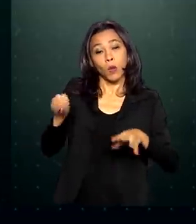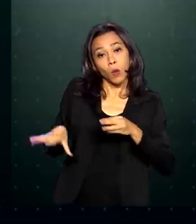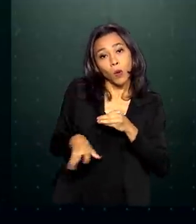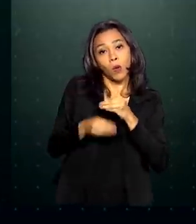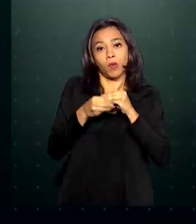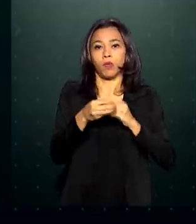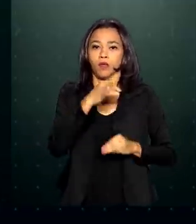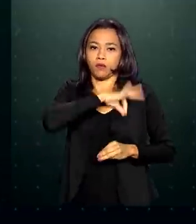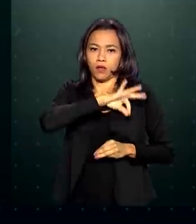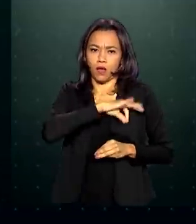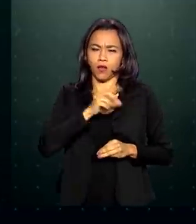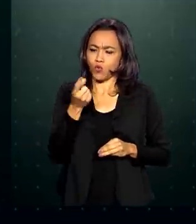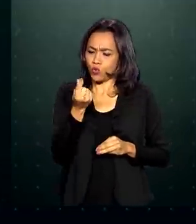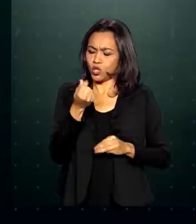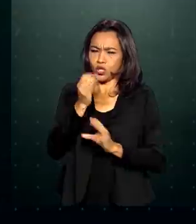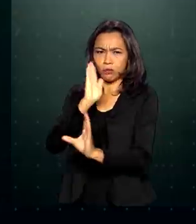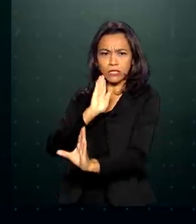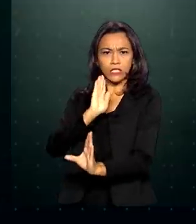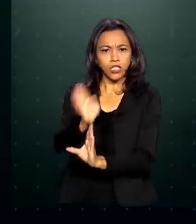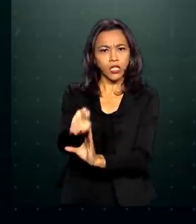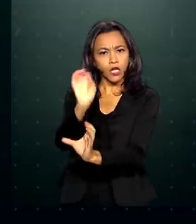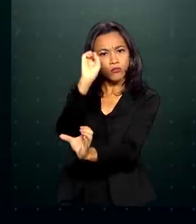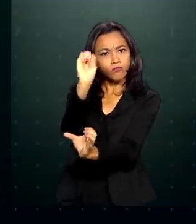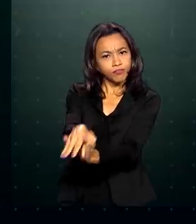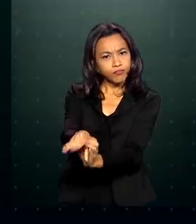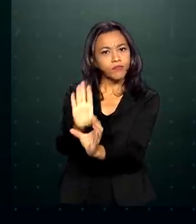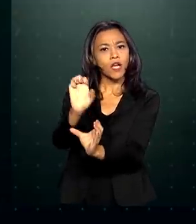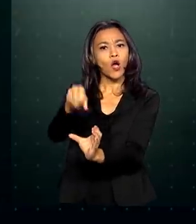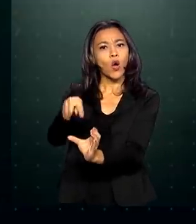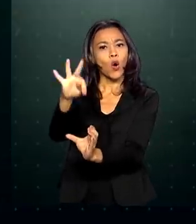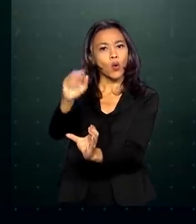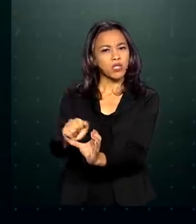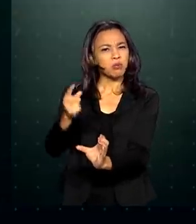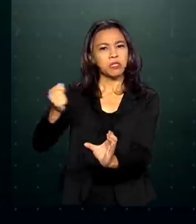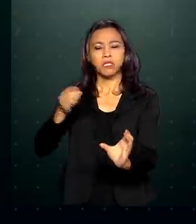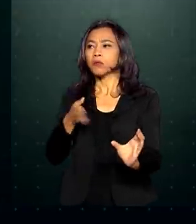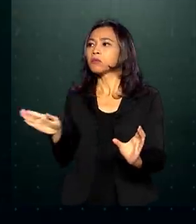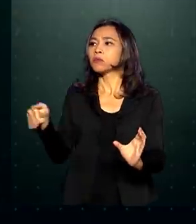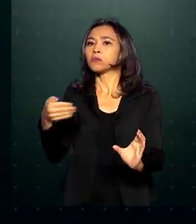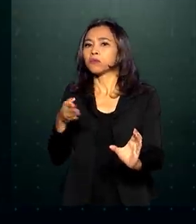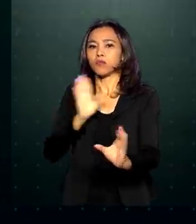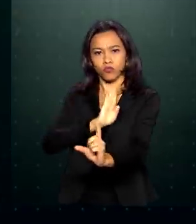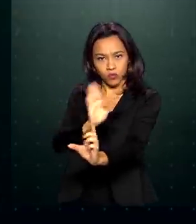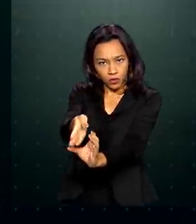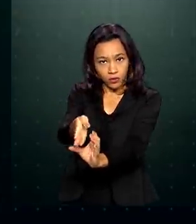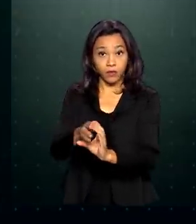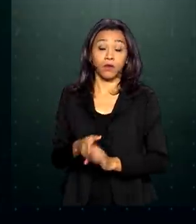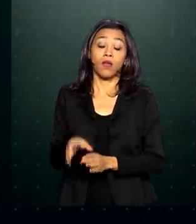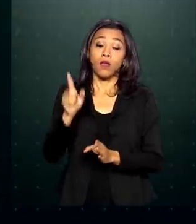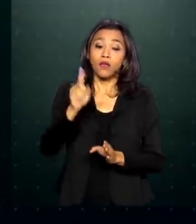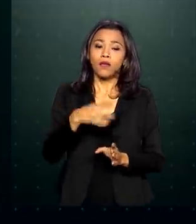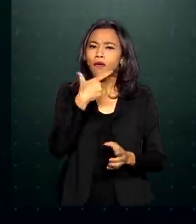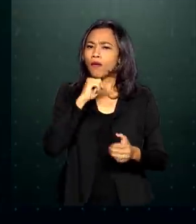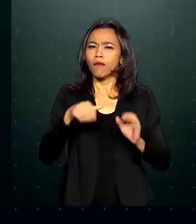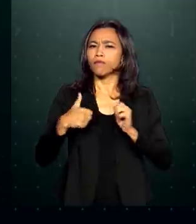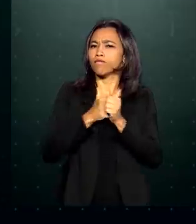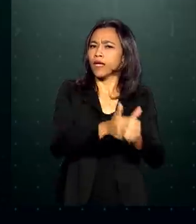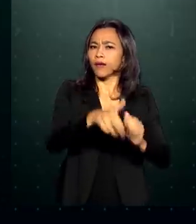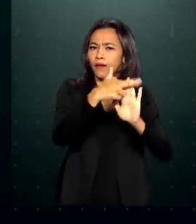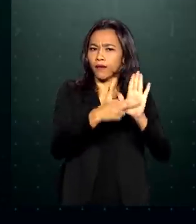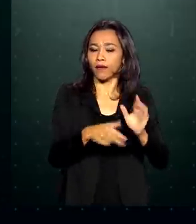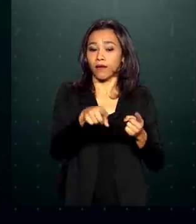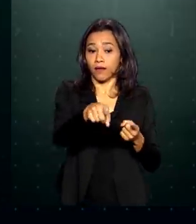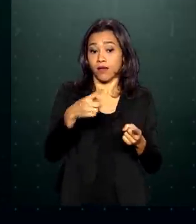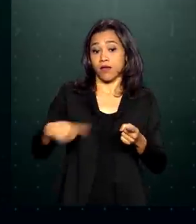O dinheiro vai cair direto na conta do trabalhador, sem intermediários. Se enquadram na medida, empresas com